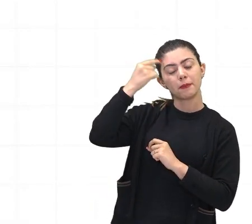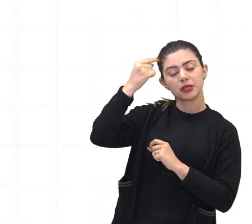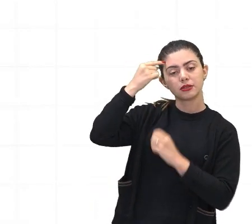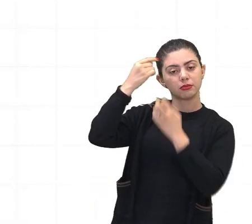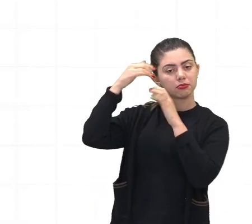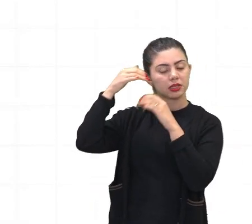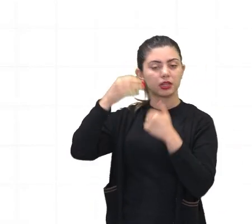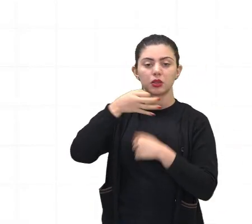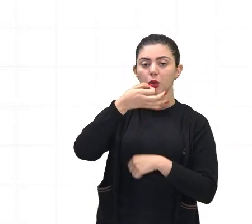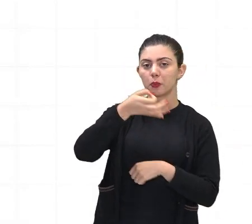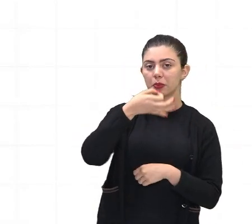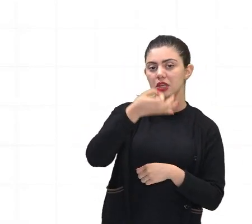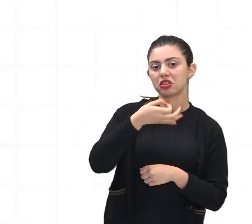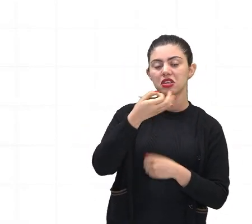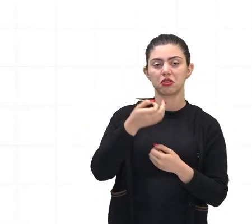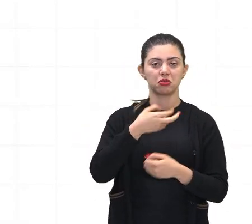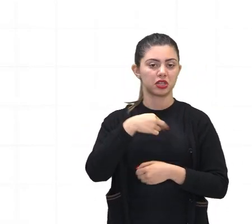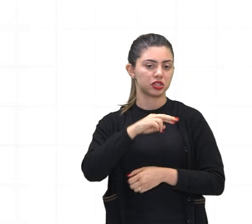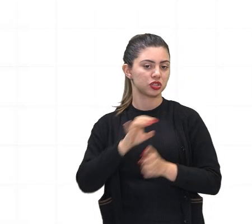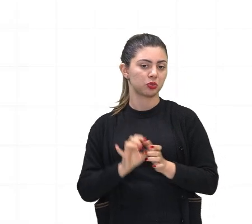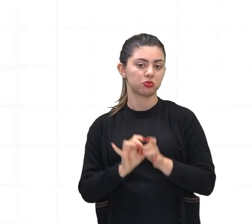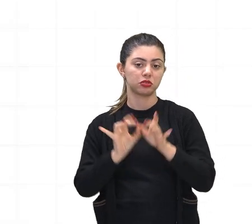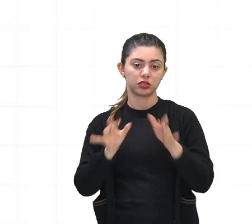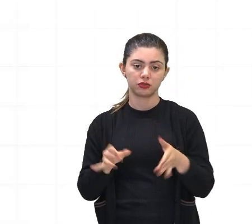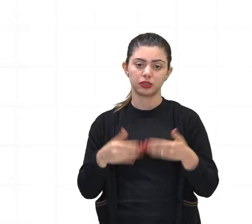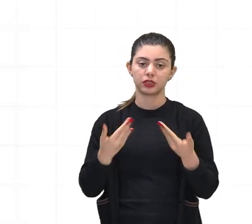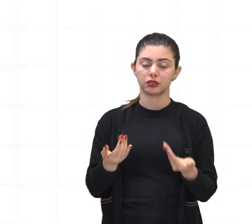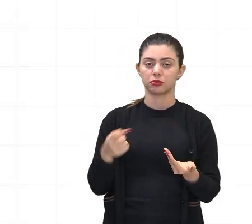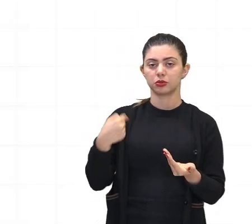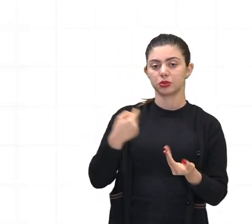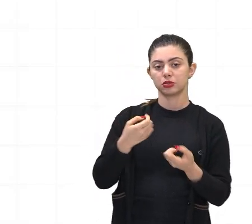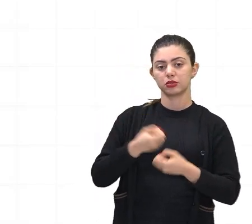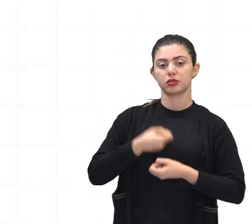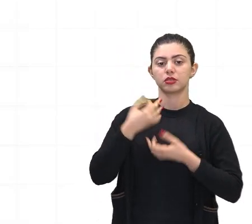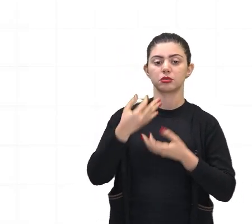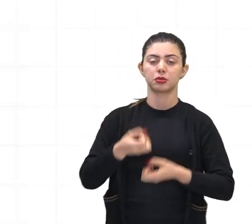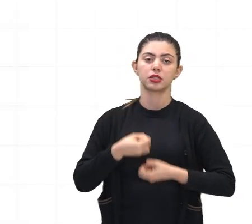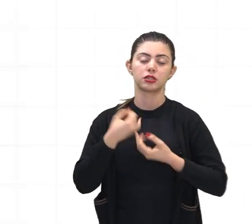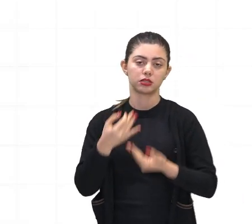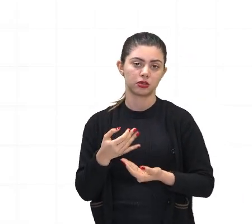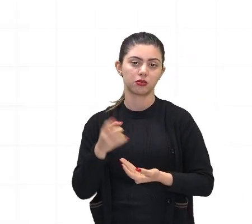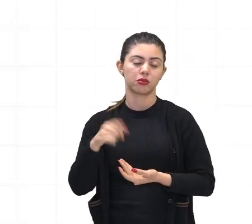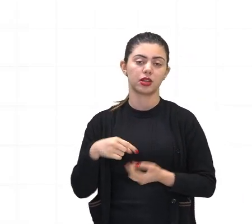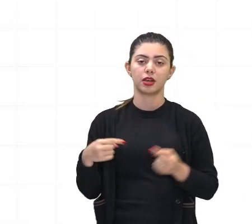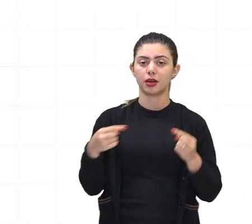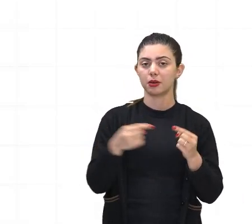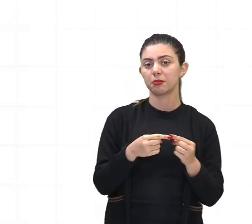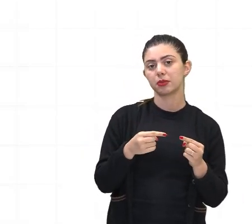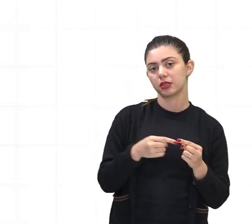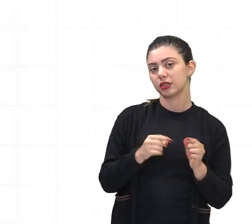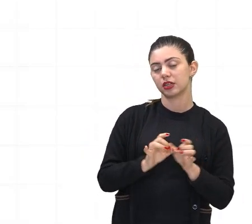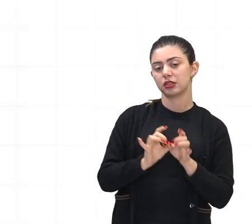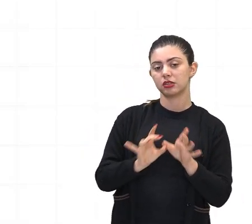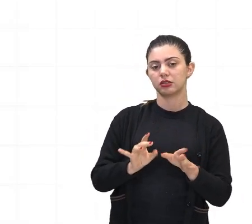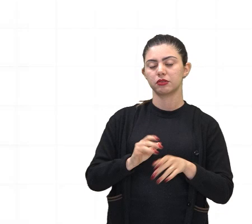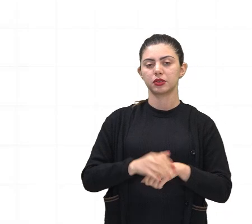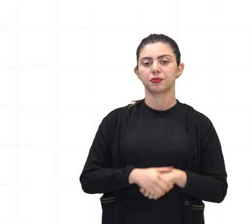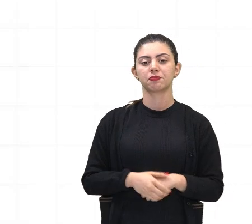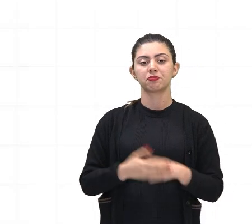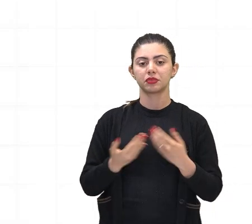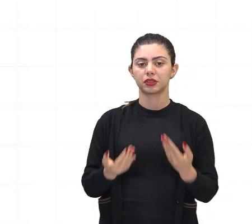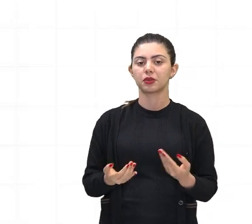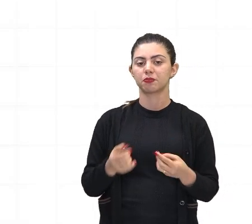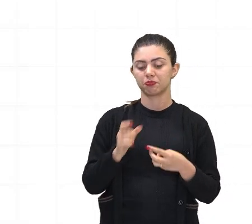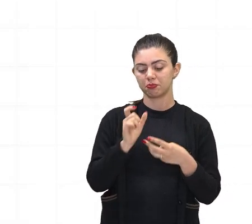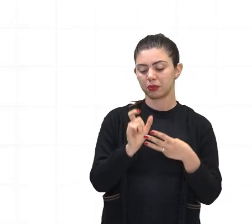e religião. A liberdade de expressão é uma forma de manifestar a nossa liberdade de pensamento. Essas três